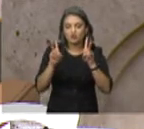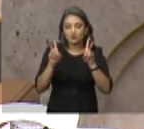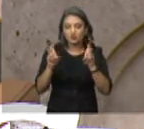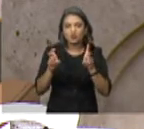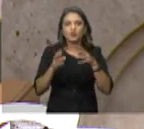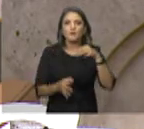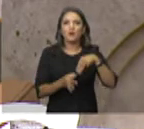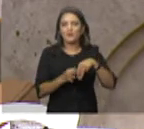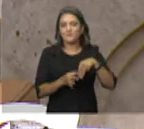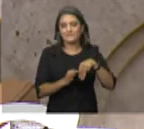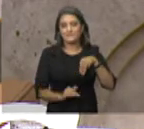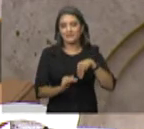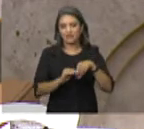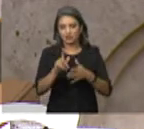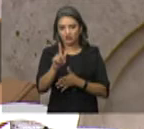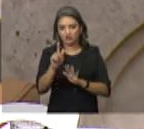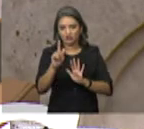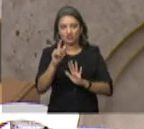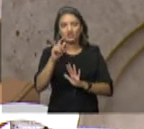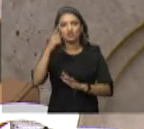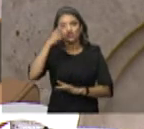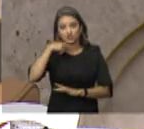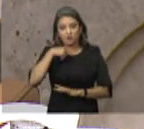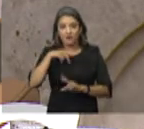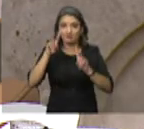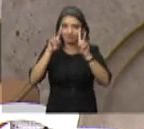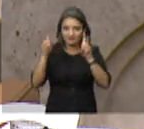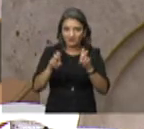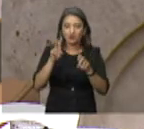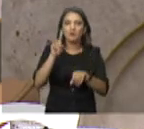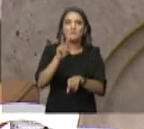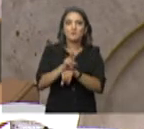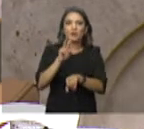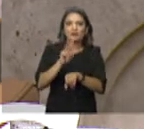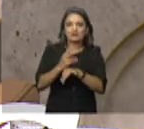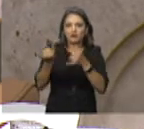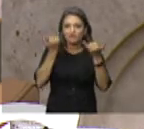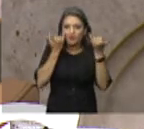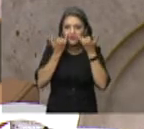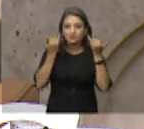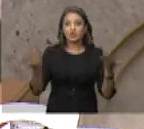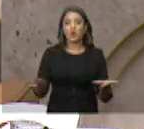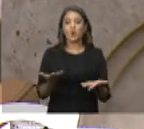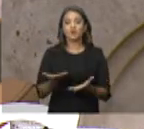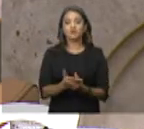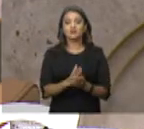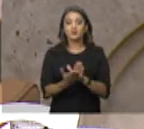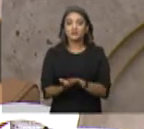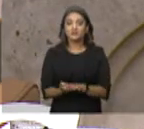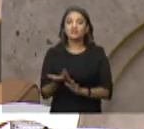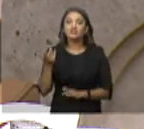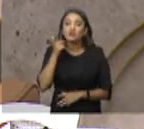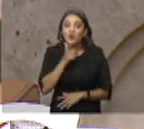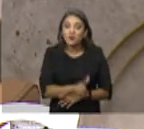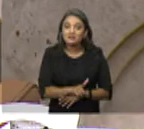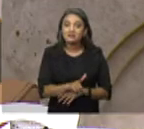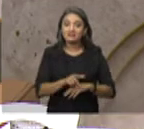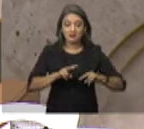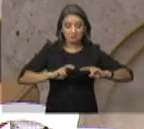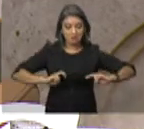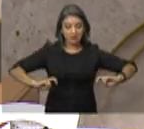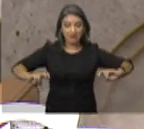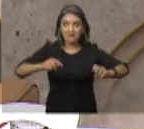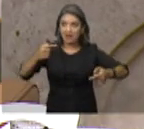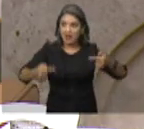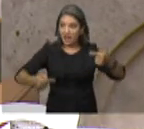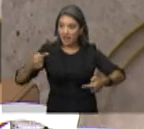Gilmar Mendes proteção de dados e agora esse processo fazer essa construção coletiva né